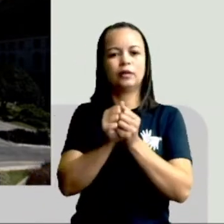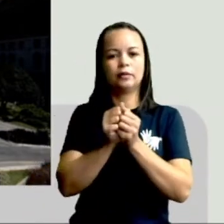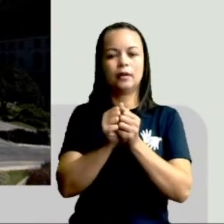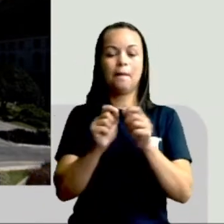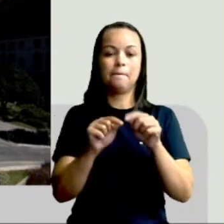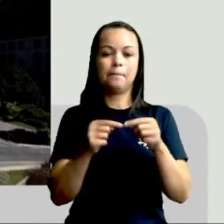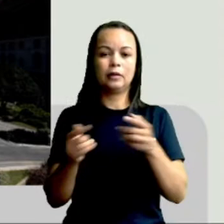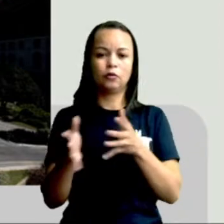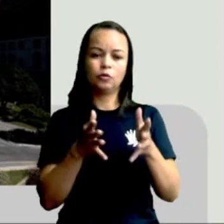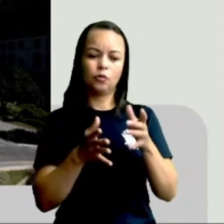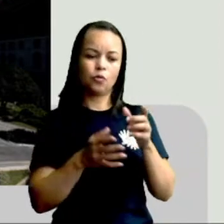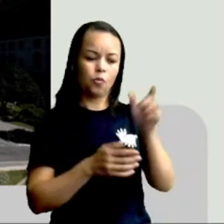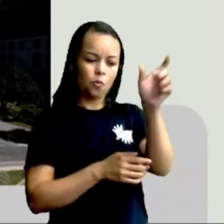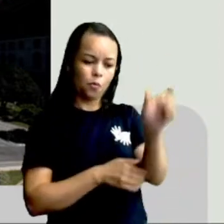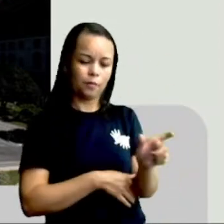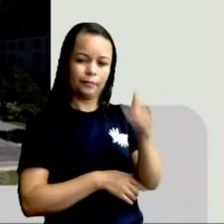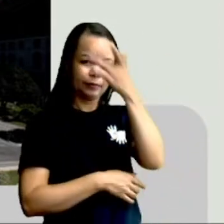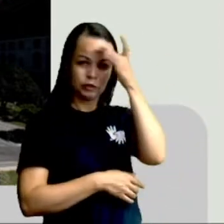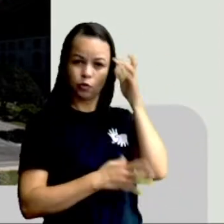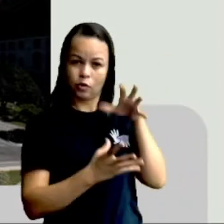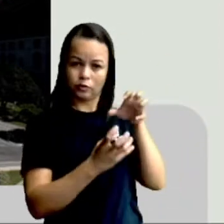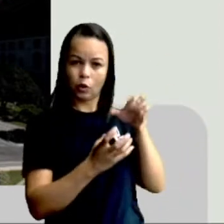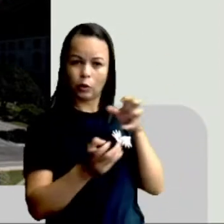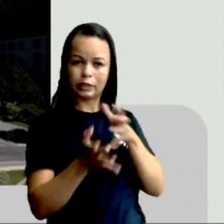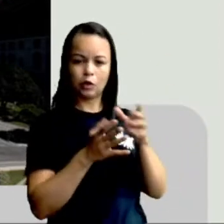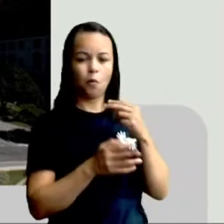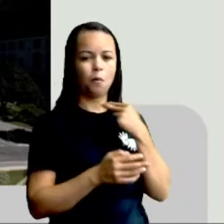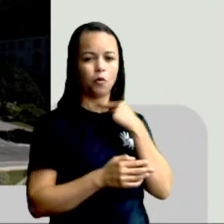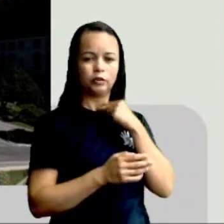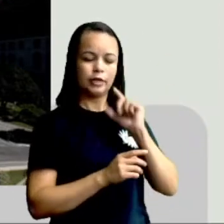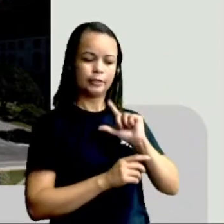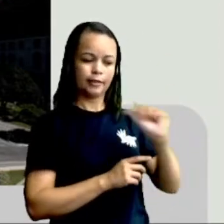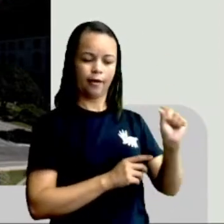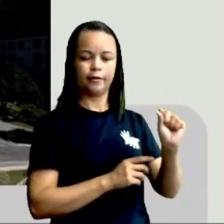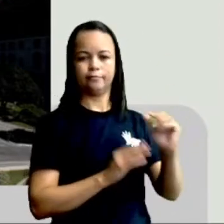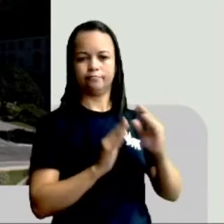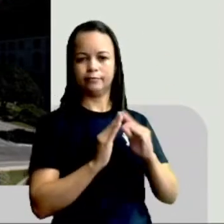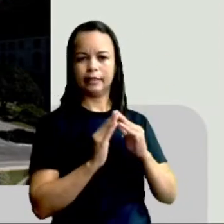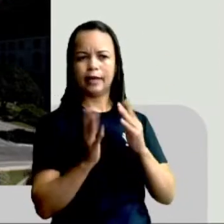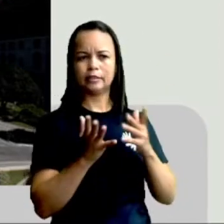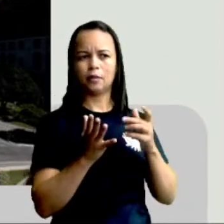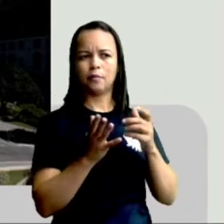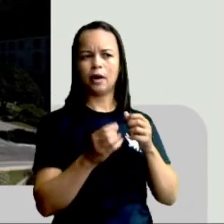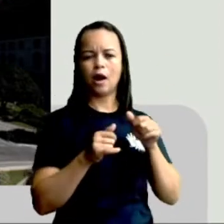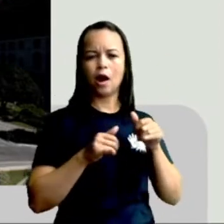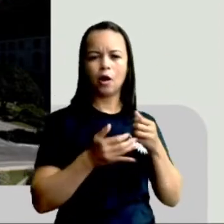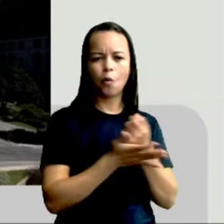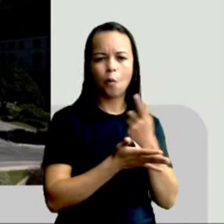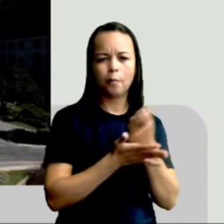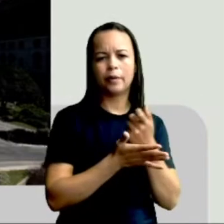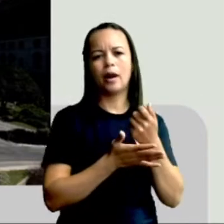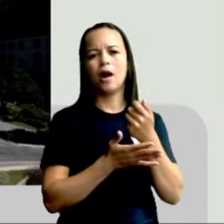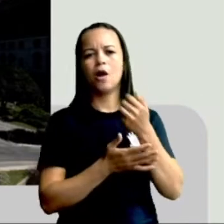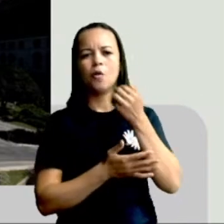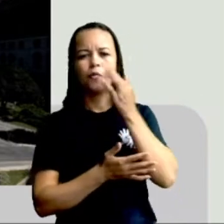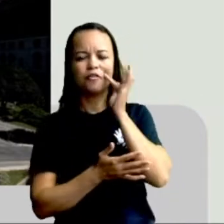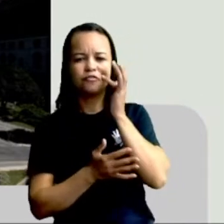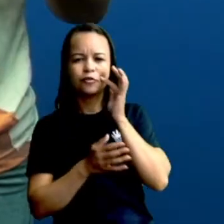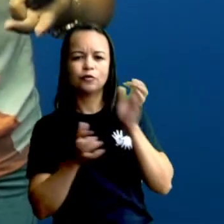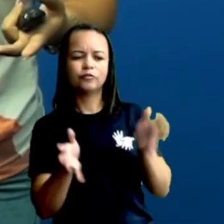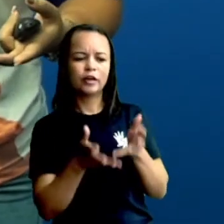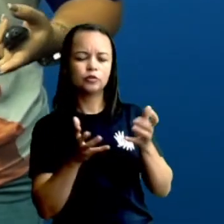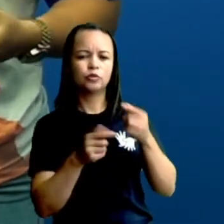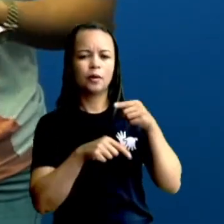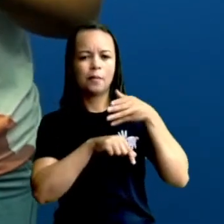podiam sair de casa de jeito nenhum, principalmente os idosos, como é que eles iam sair para comprar uma verdura, para comprar uma fruta, para